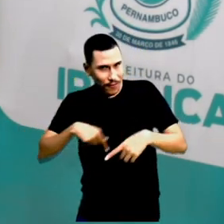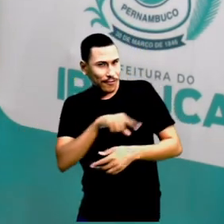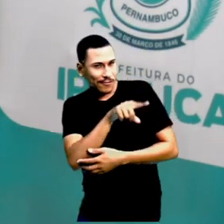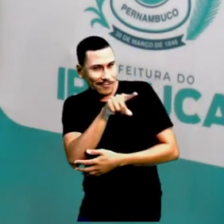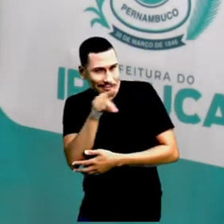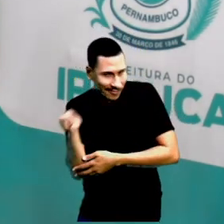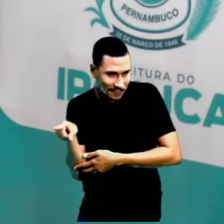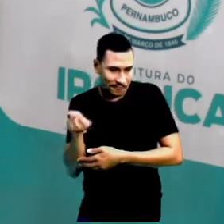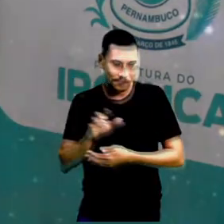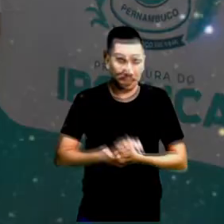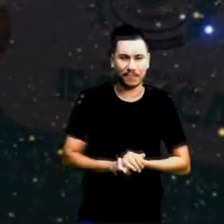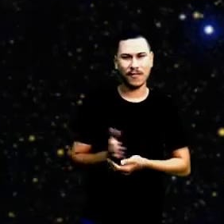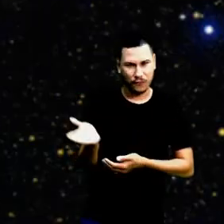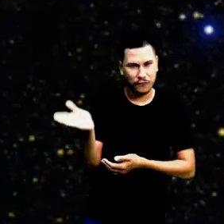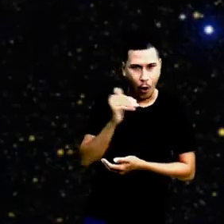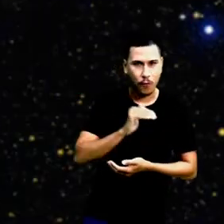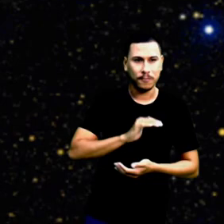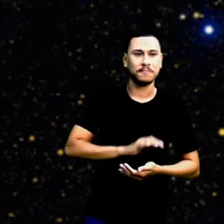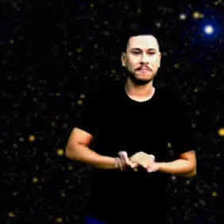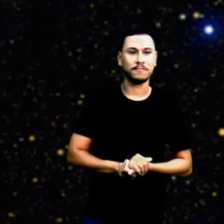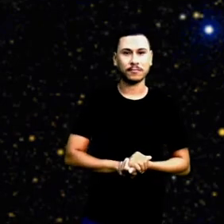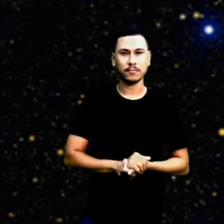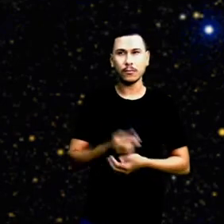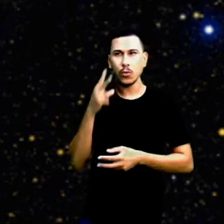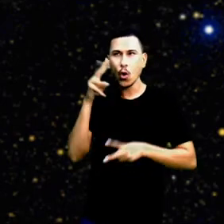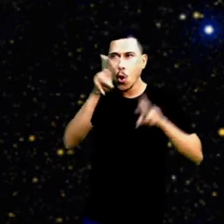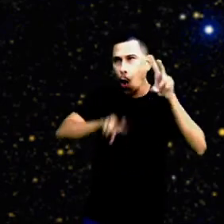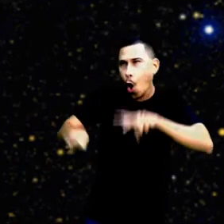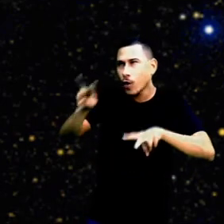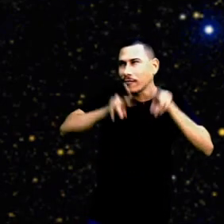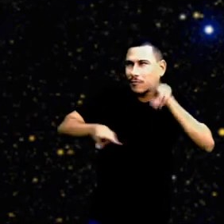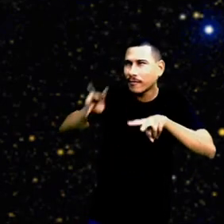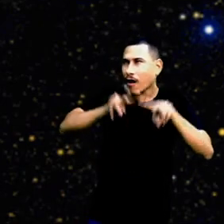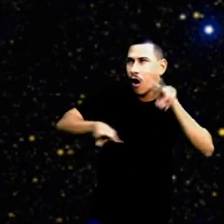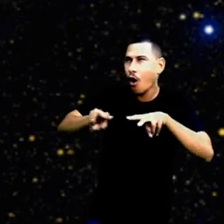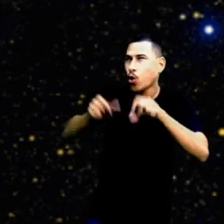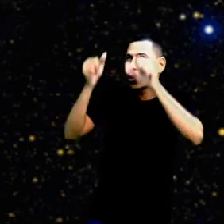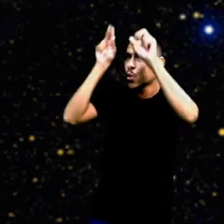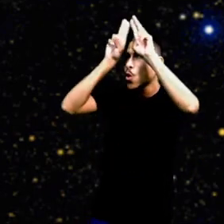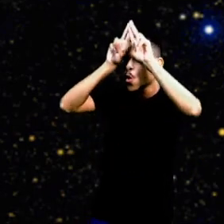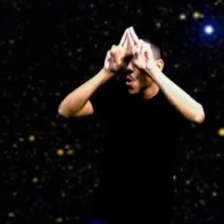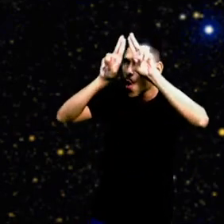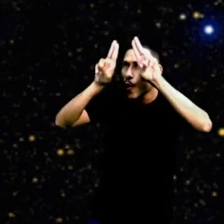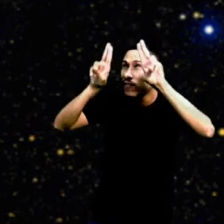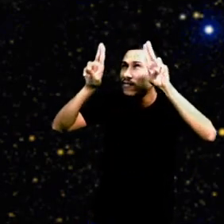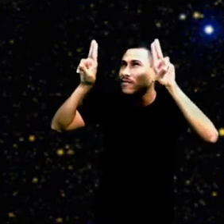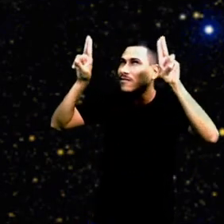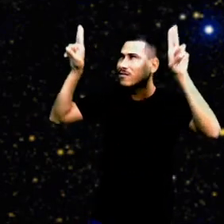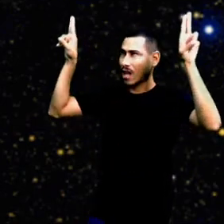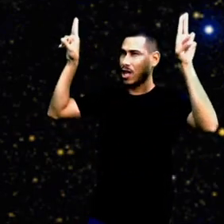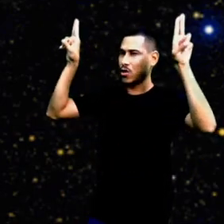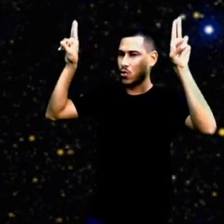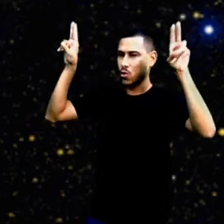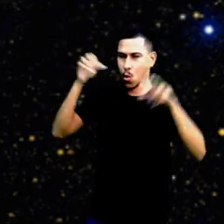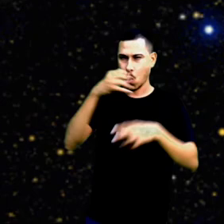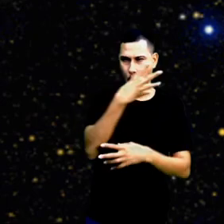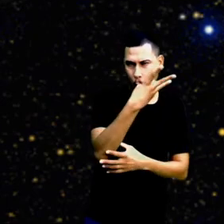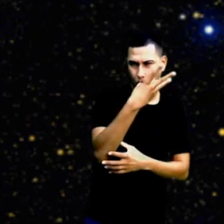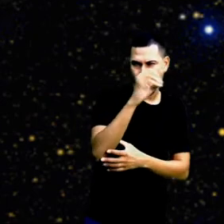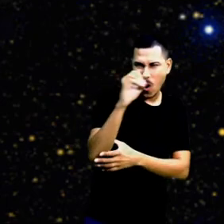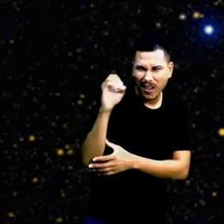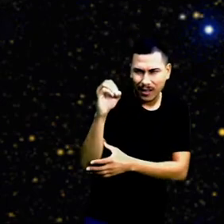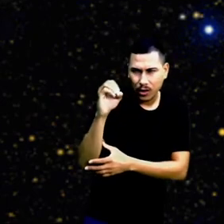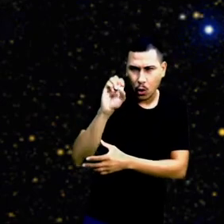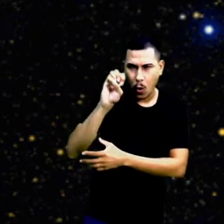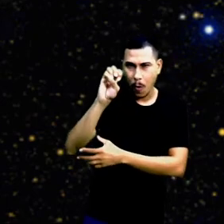de hoje, vamos lá. A nossa galáxia, a Via Láctea, contém cerca de 400